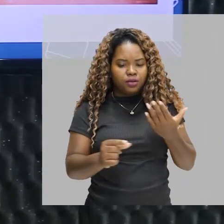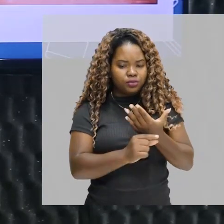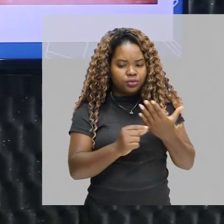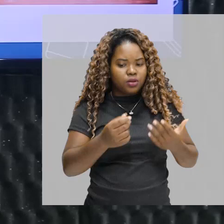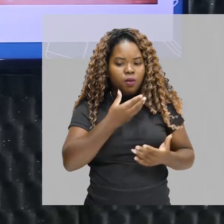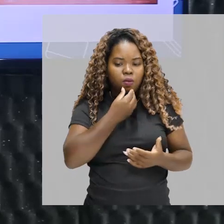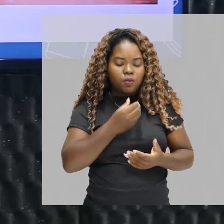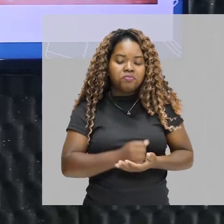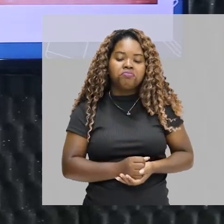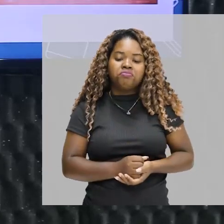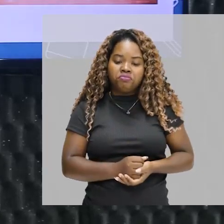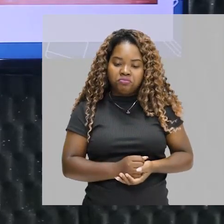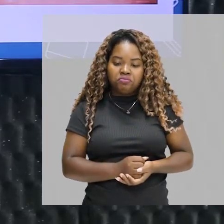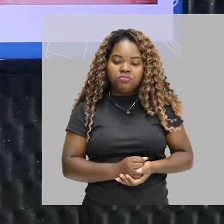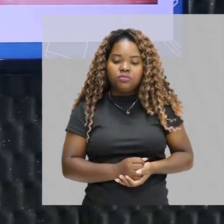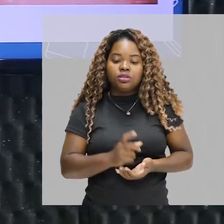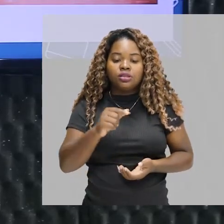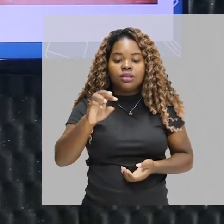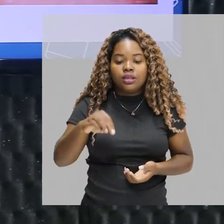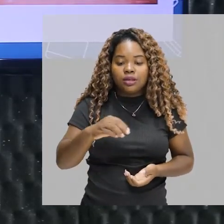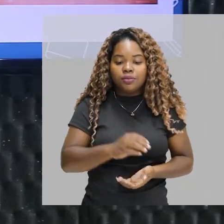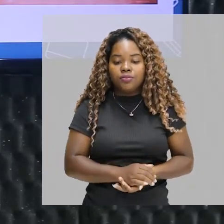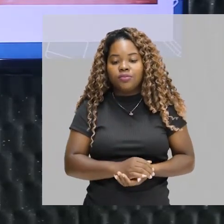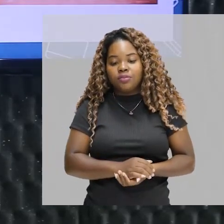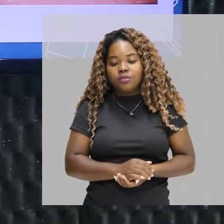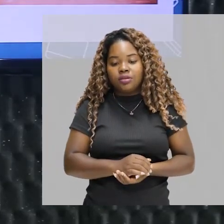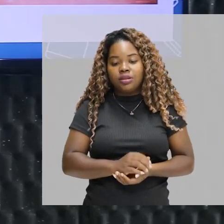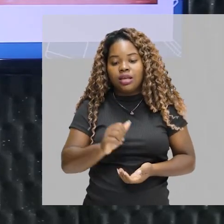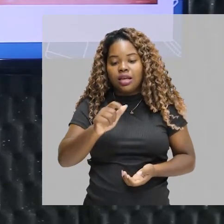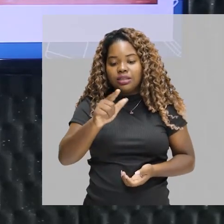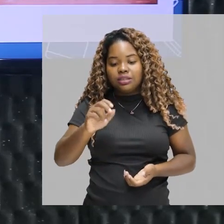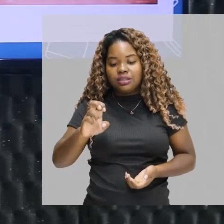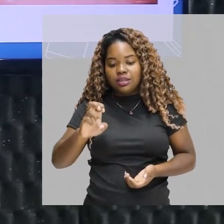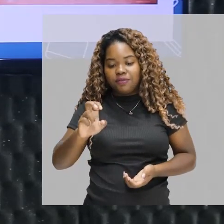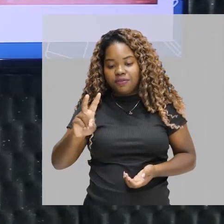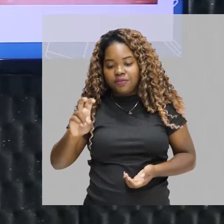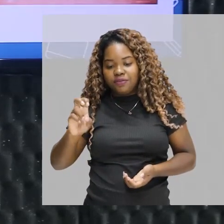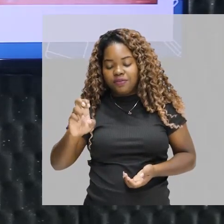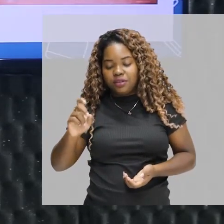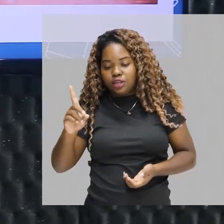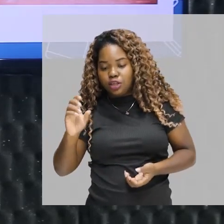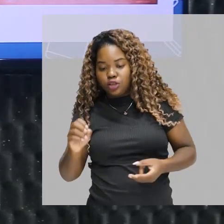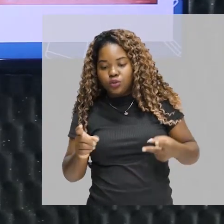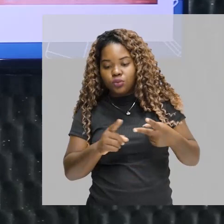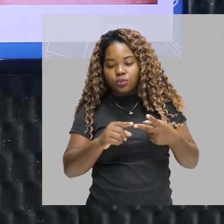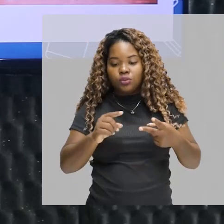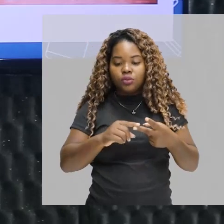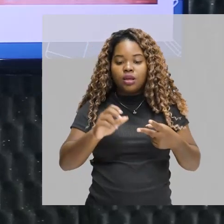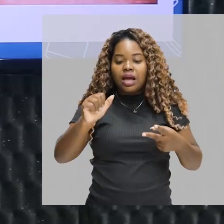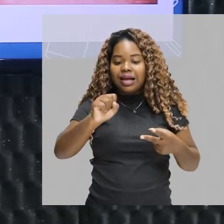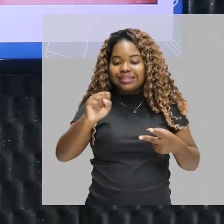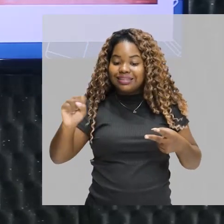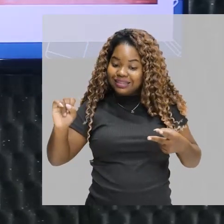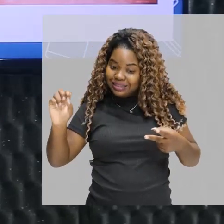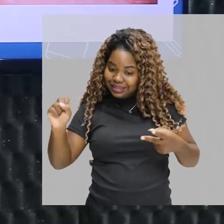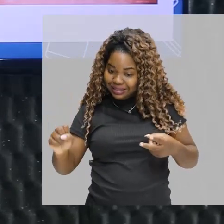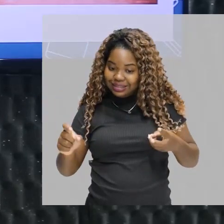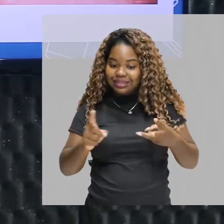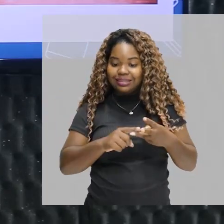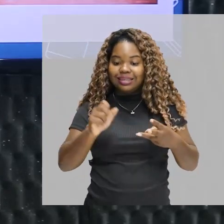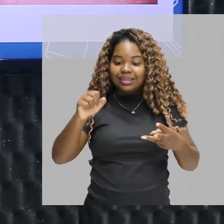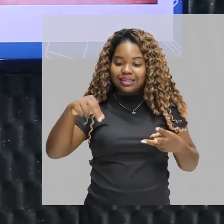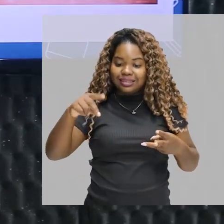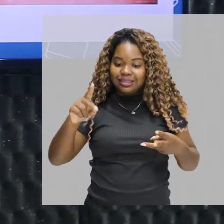se destacaram aí nos contos. Quem? Álvaro de Azevedo, Machado de Assis, Mário